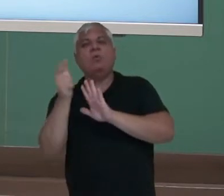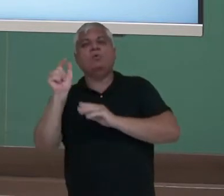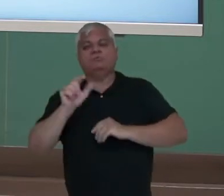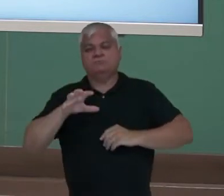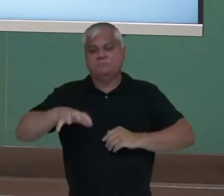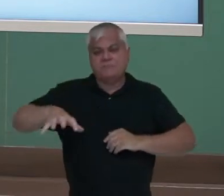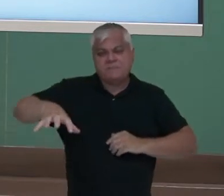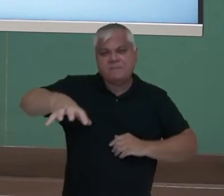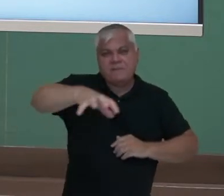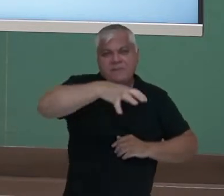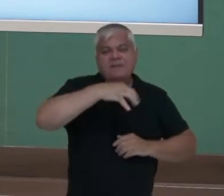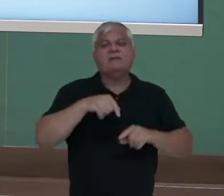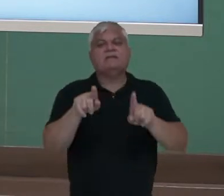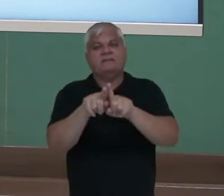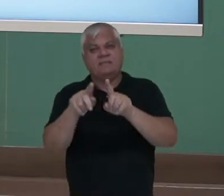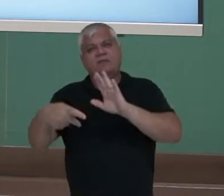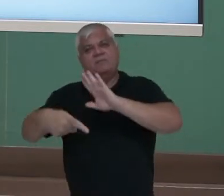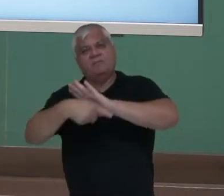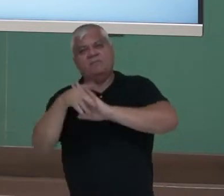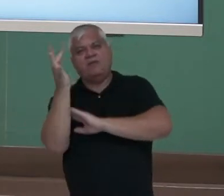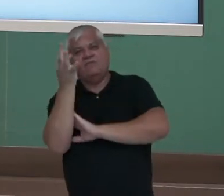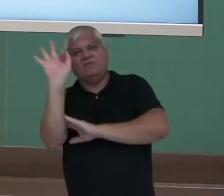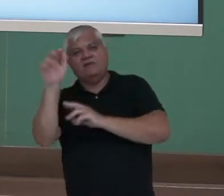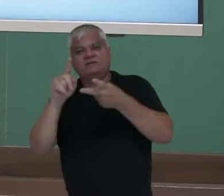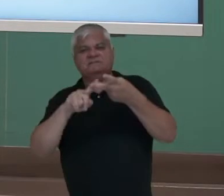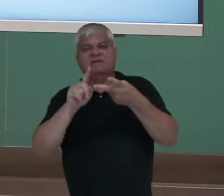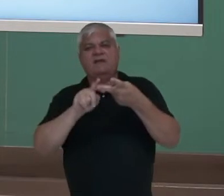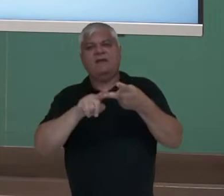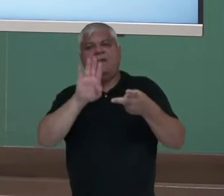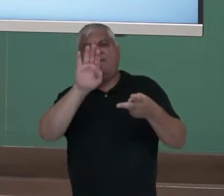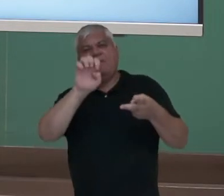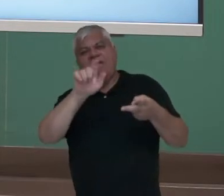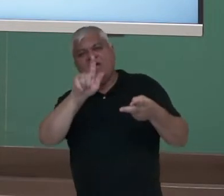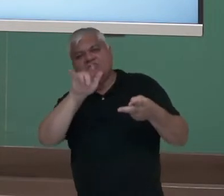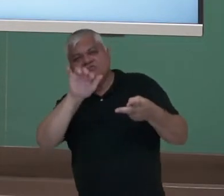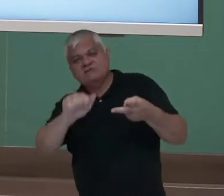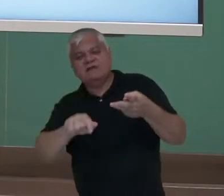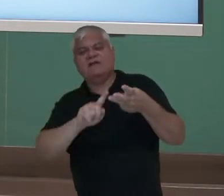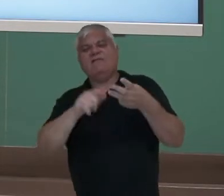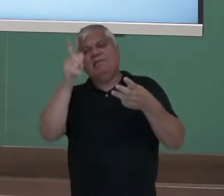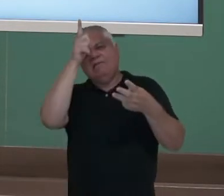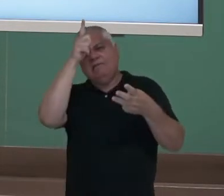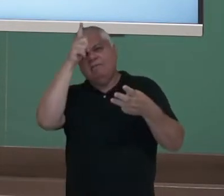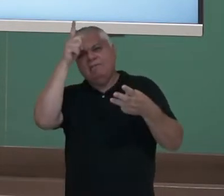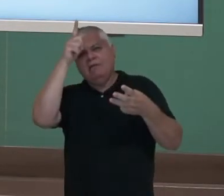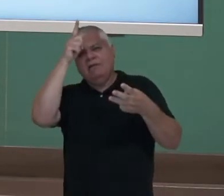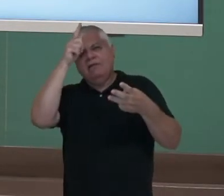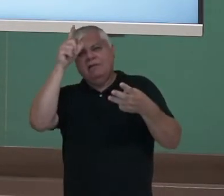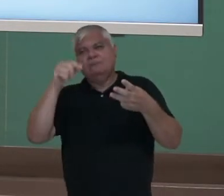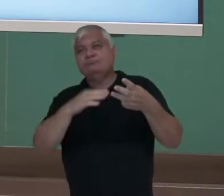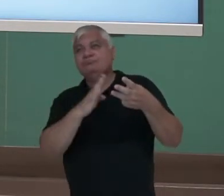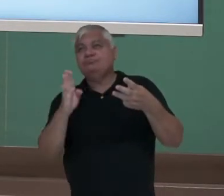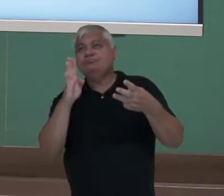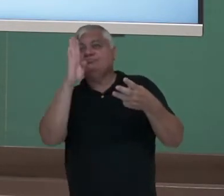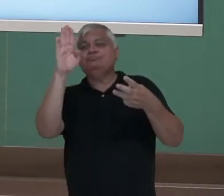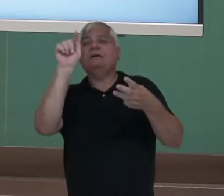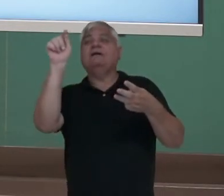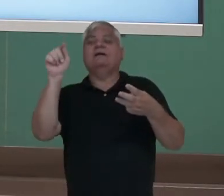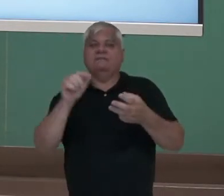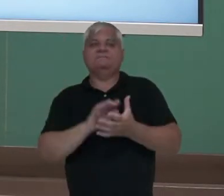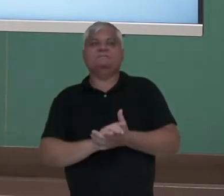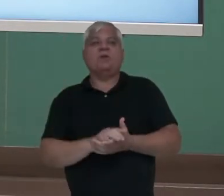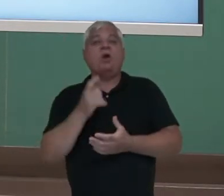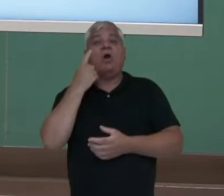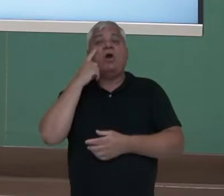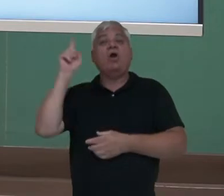territórios, né, os atuais territórios da França, da Bélgica e parte da Alemanha, chegando até o Oriente, né? Então vejam aqui,